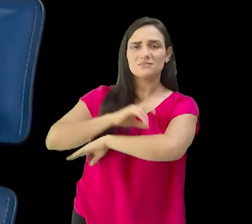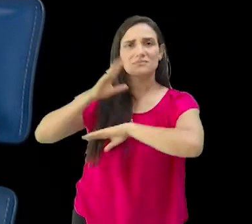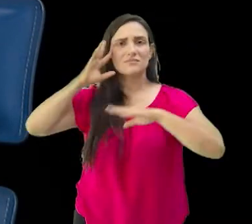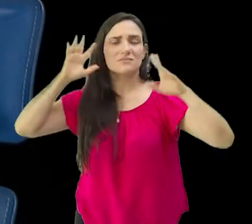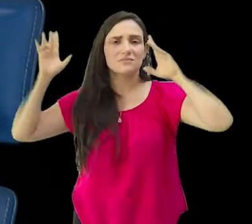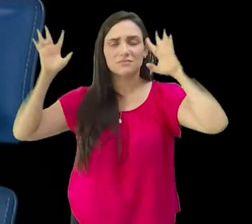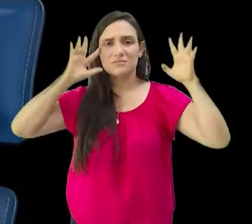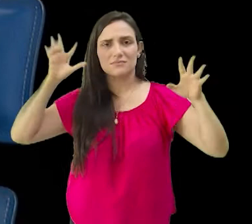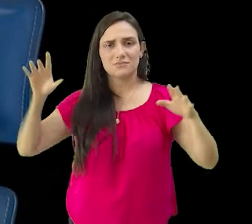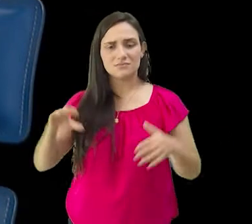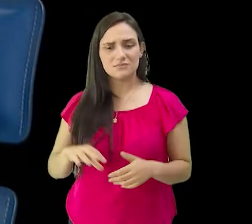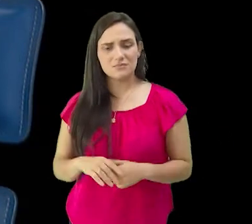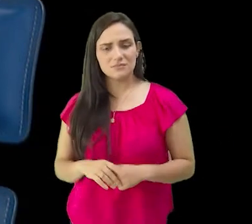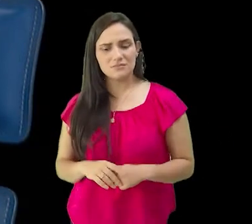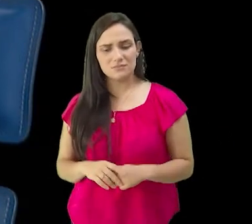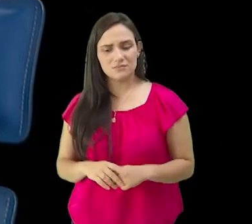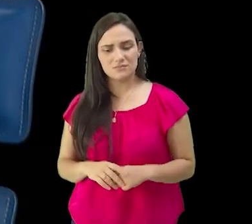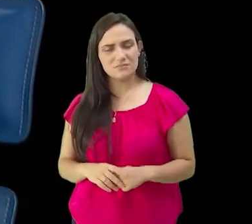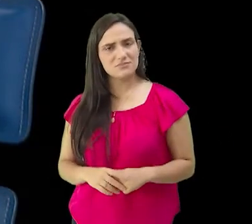quer raiar.